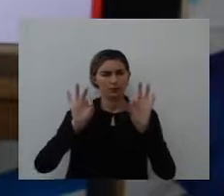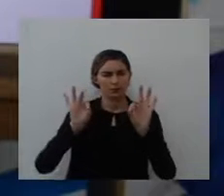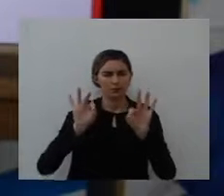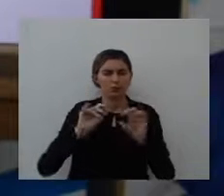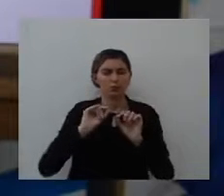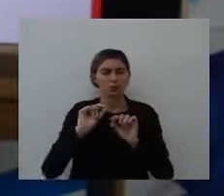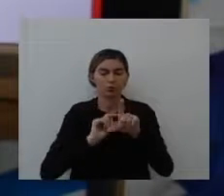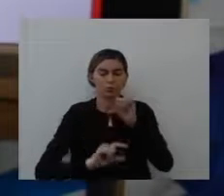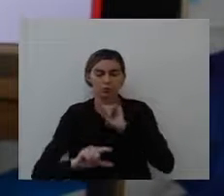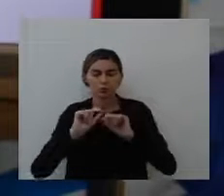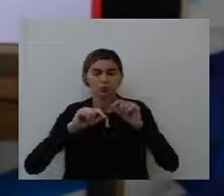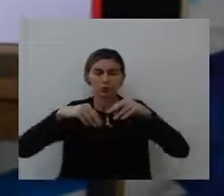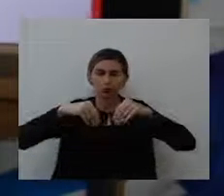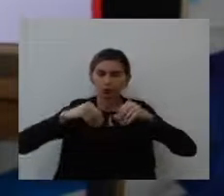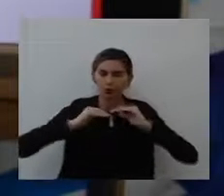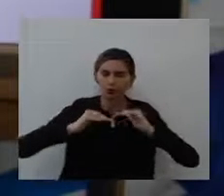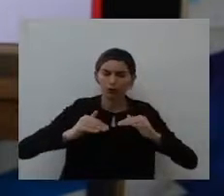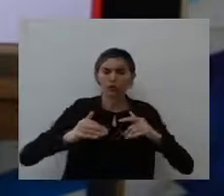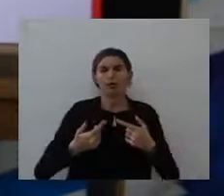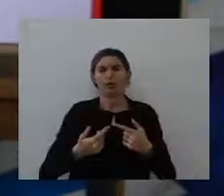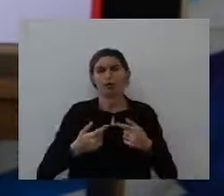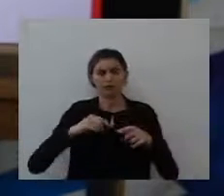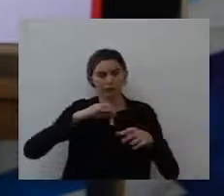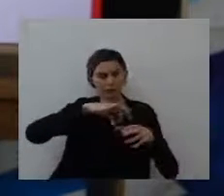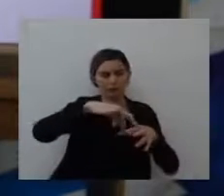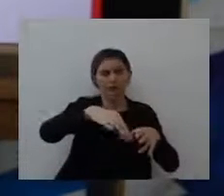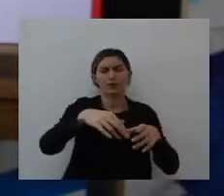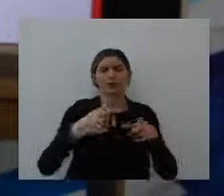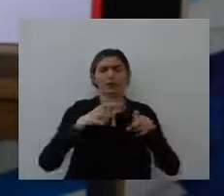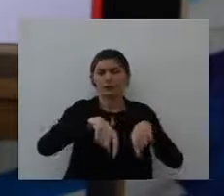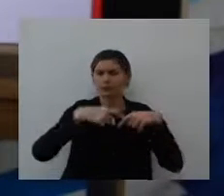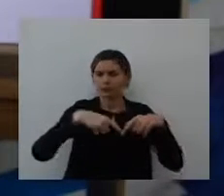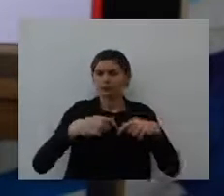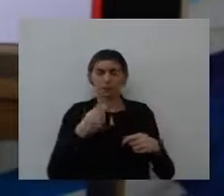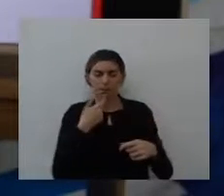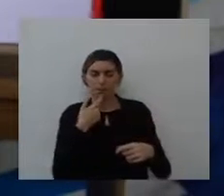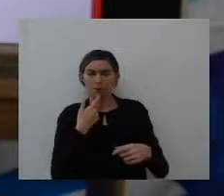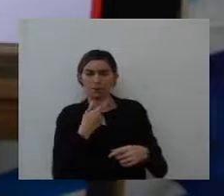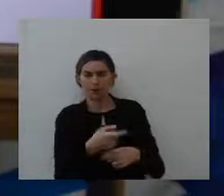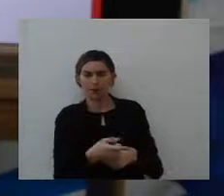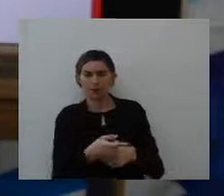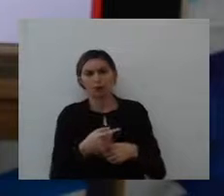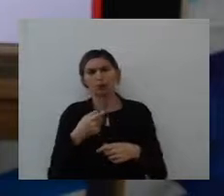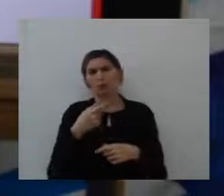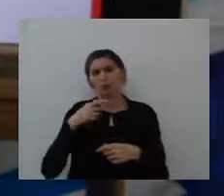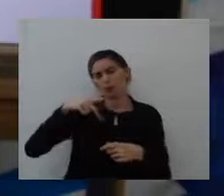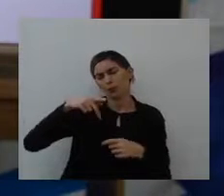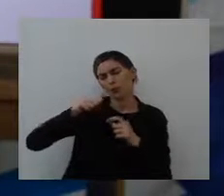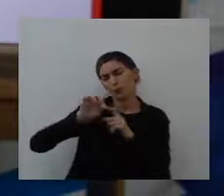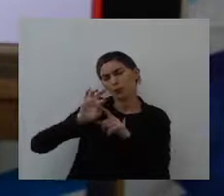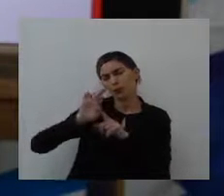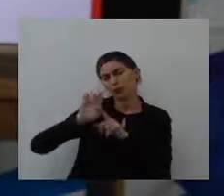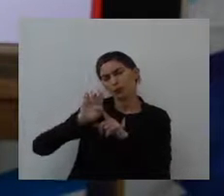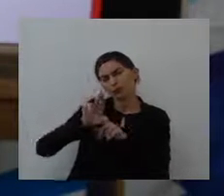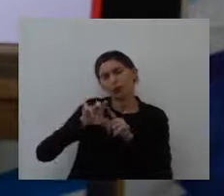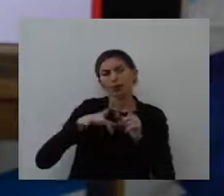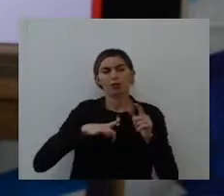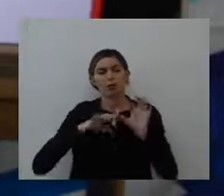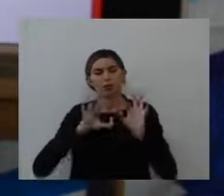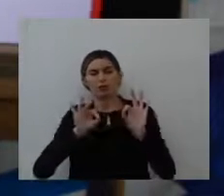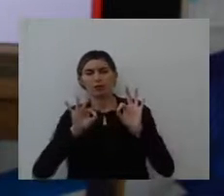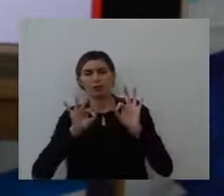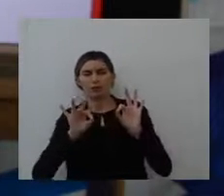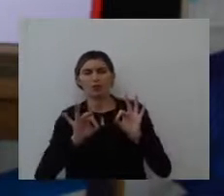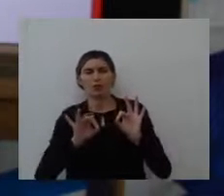na escolha das terras a serem cultivadas. Ou seja, quem estivesse mais próximo ao pater tinha privilégios